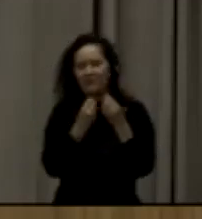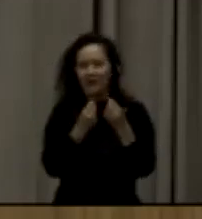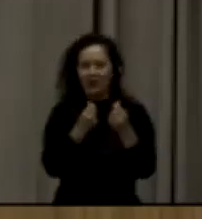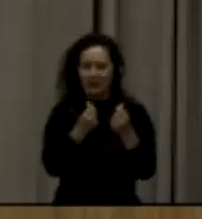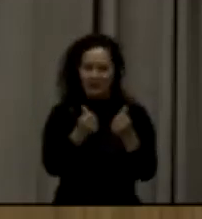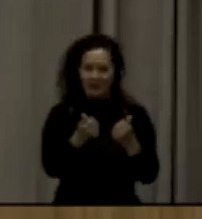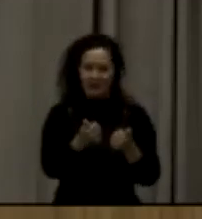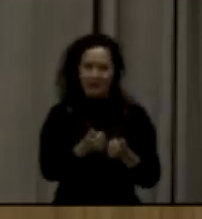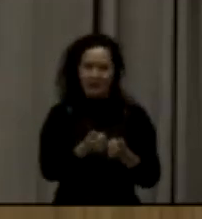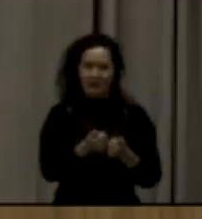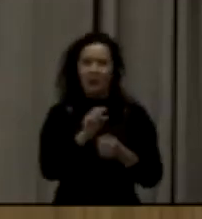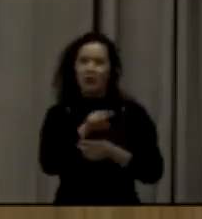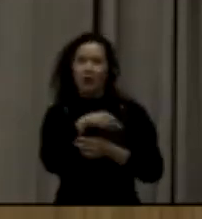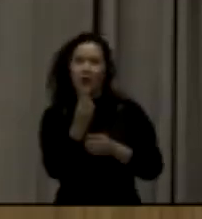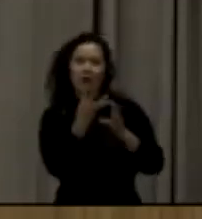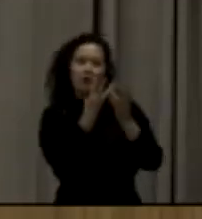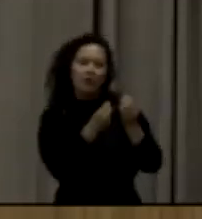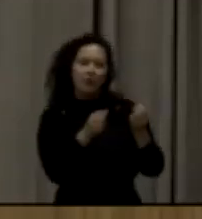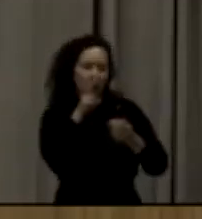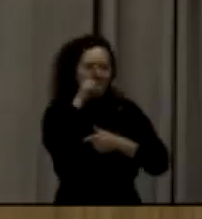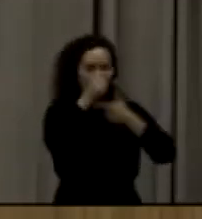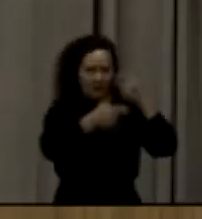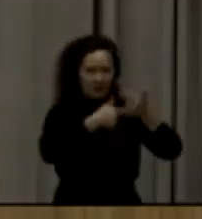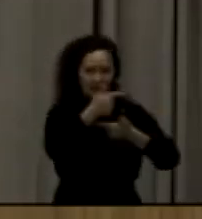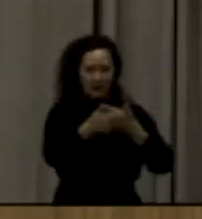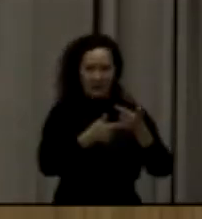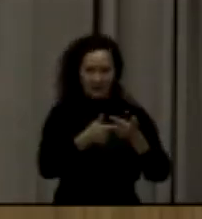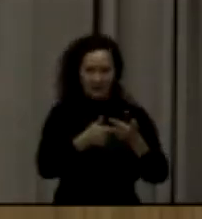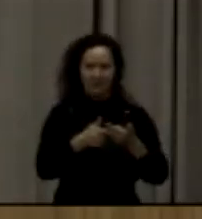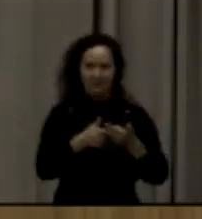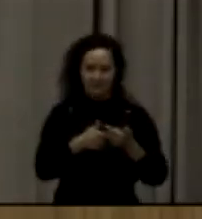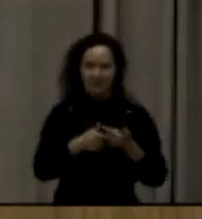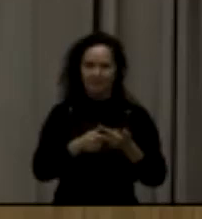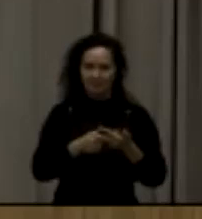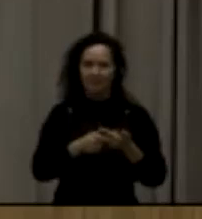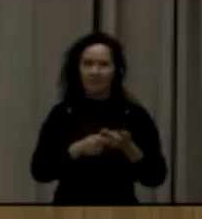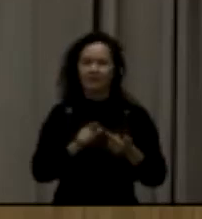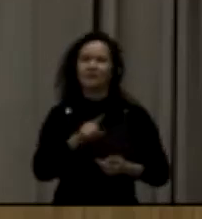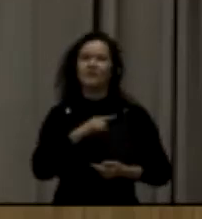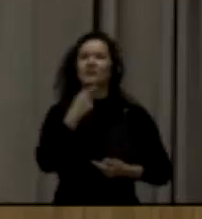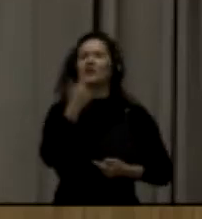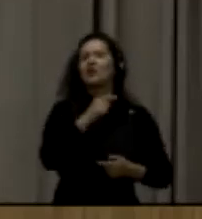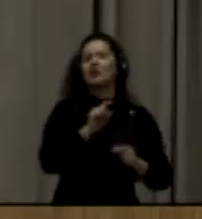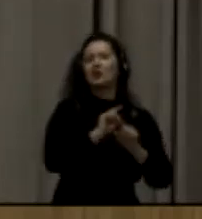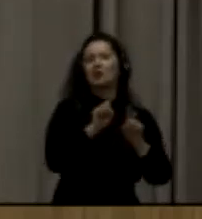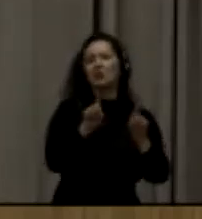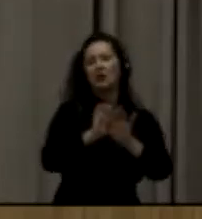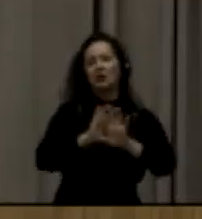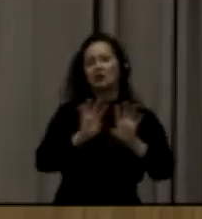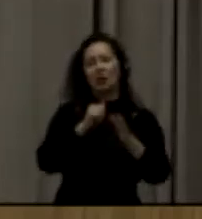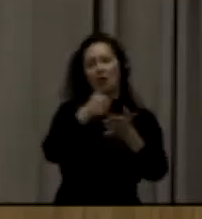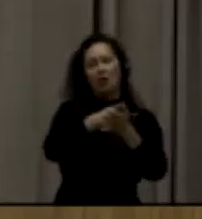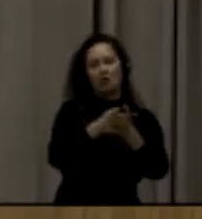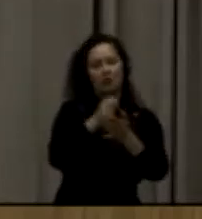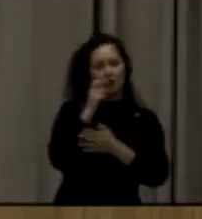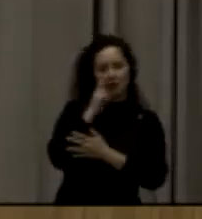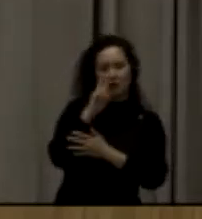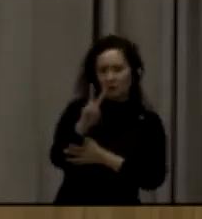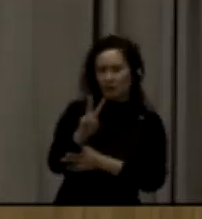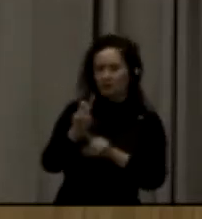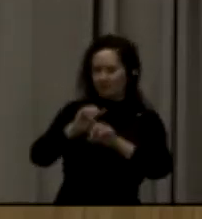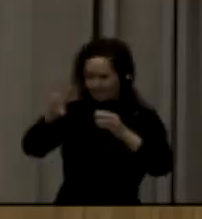fragilização ou fragilidade dessa força de trabalho. E, não obstante, as lutas que nós